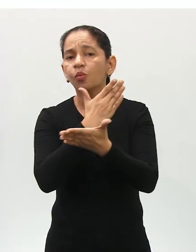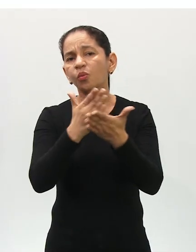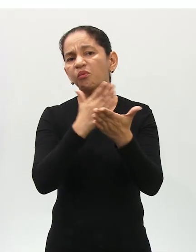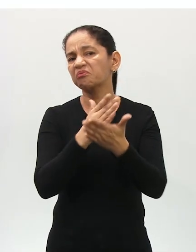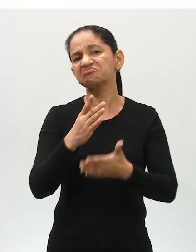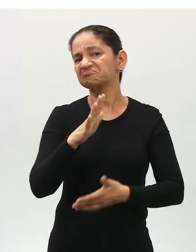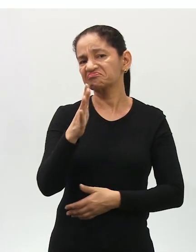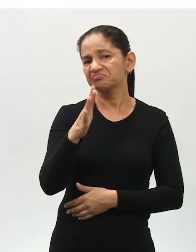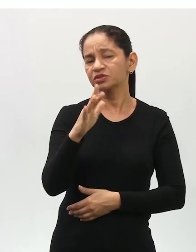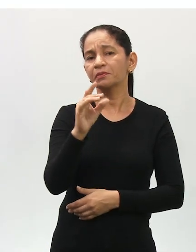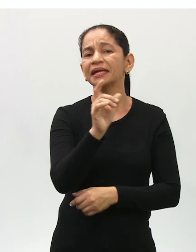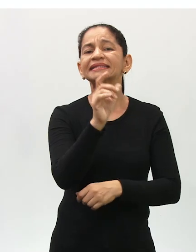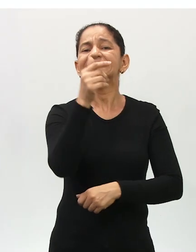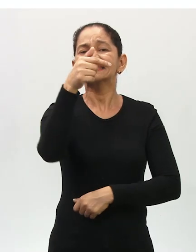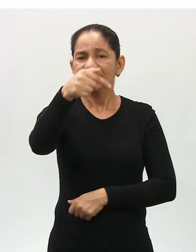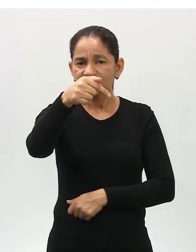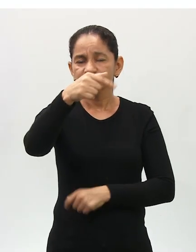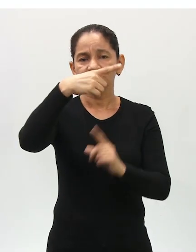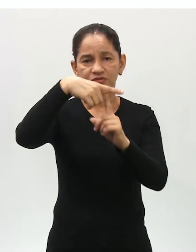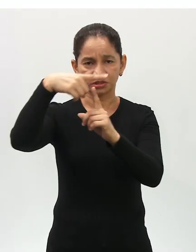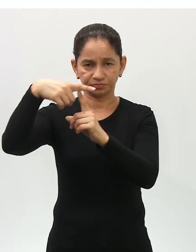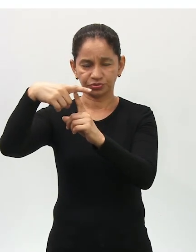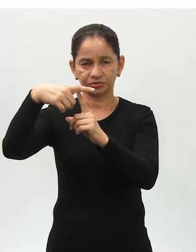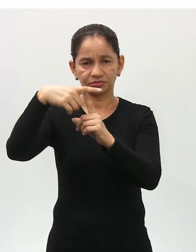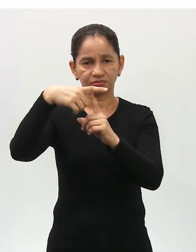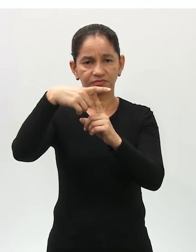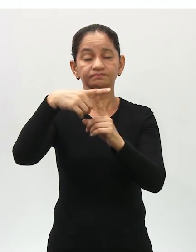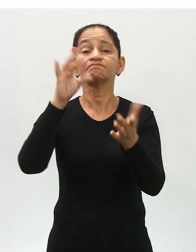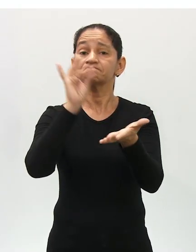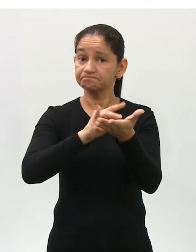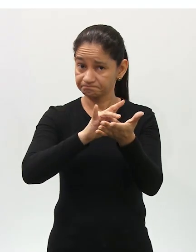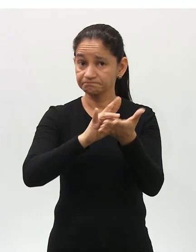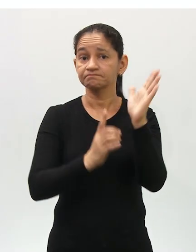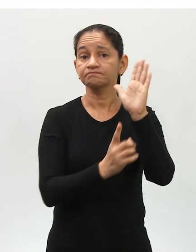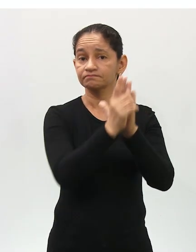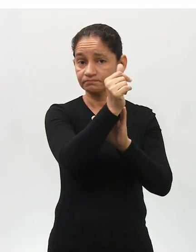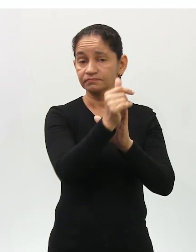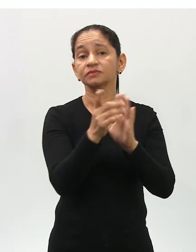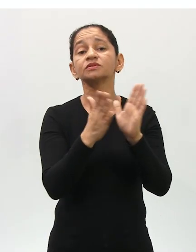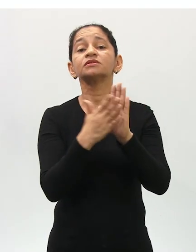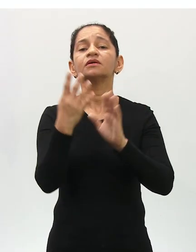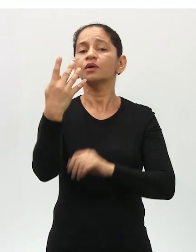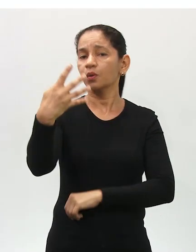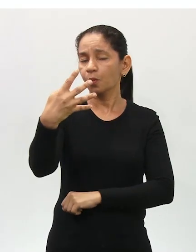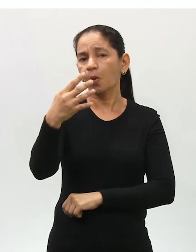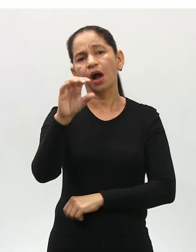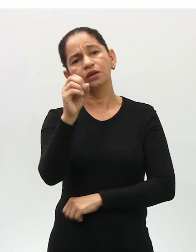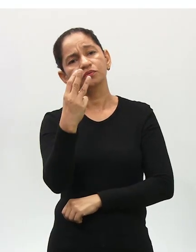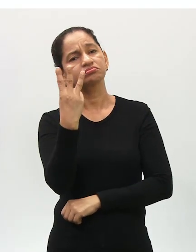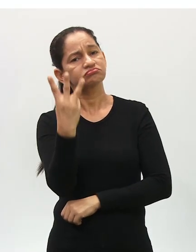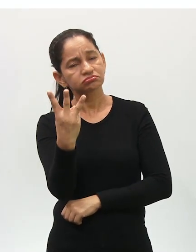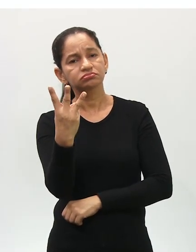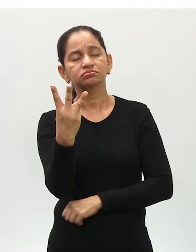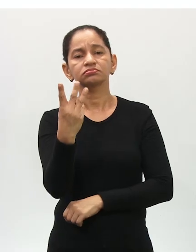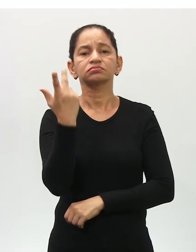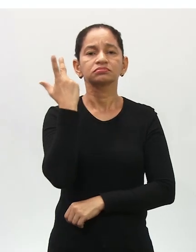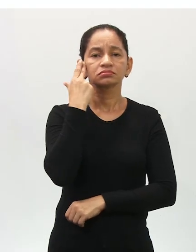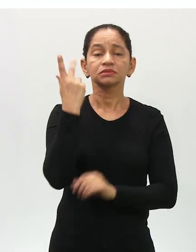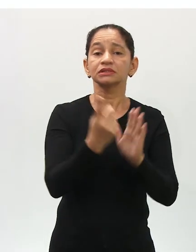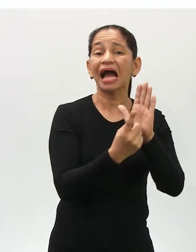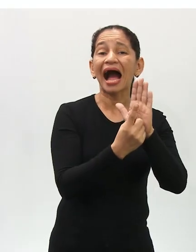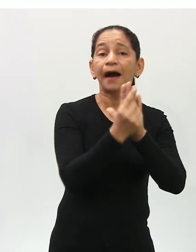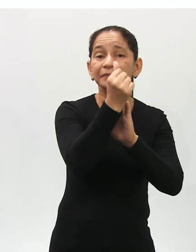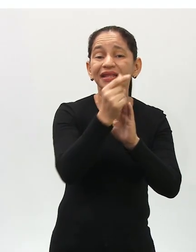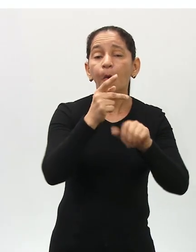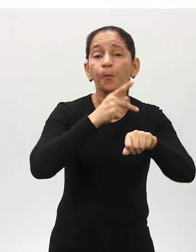origens aqui, eu acho que 7 origens da receita corrente e 4 ou 3 aqui das